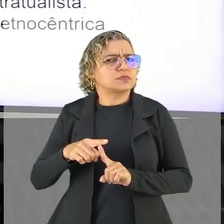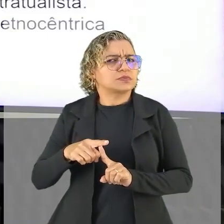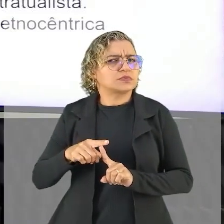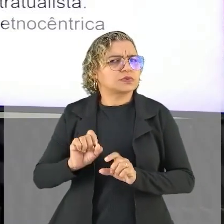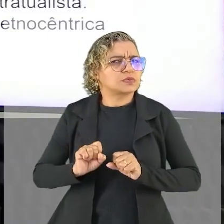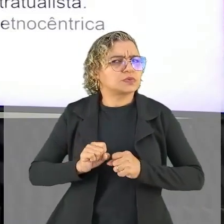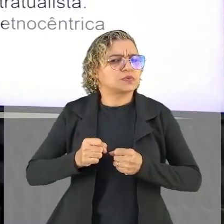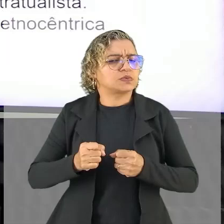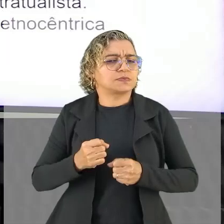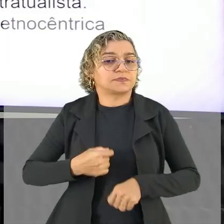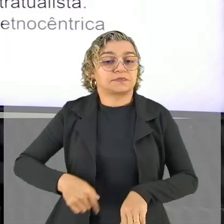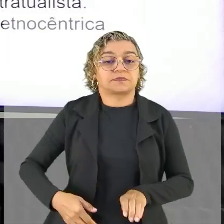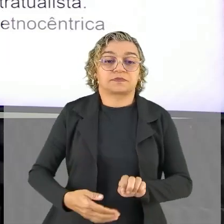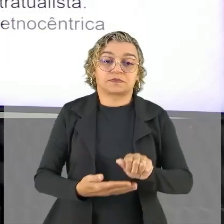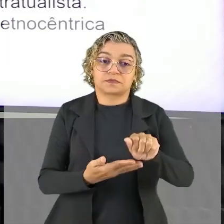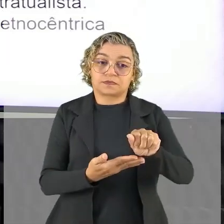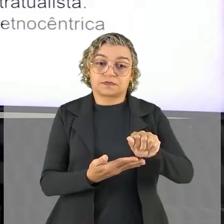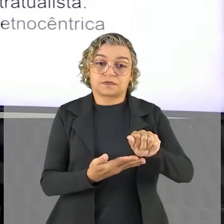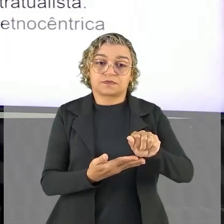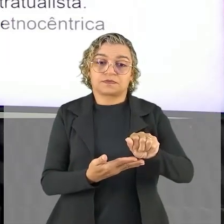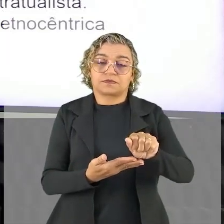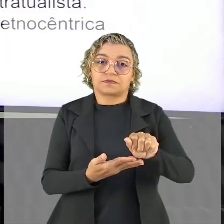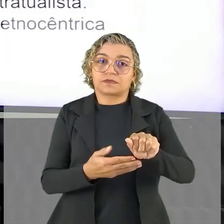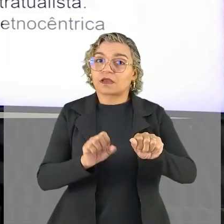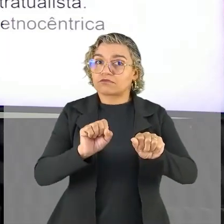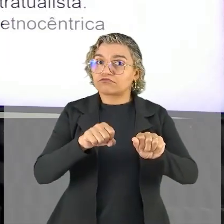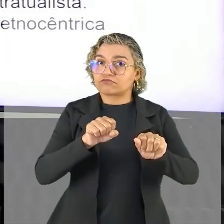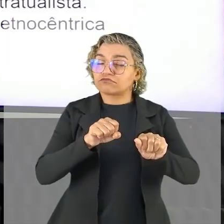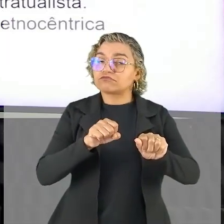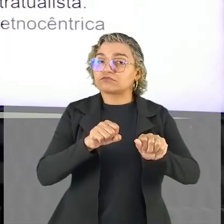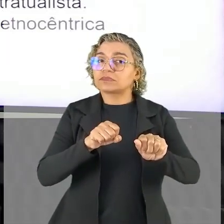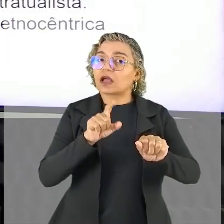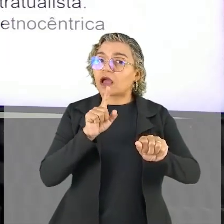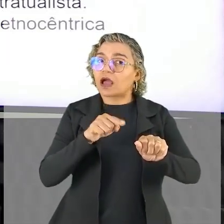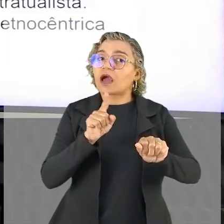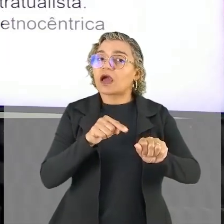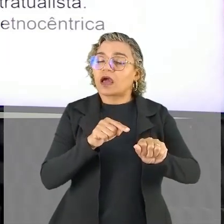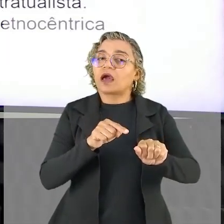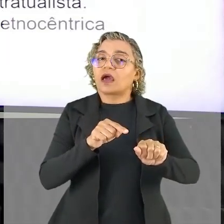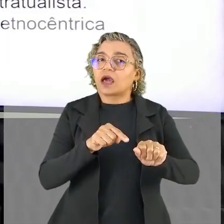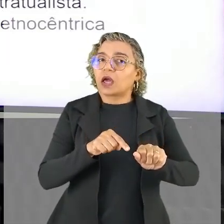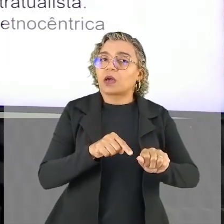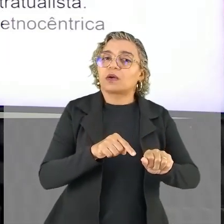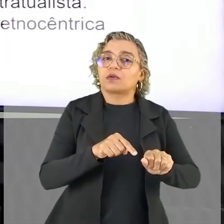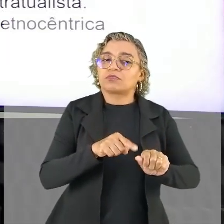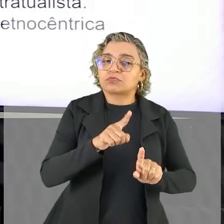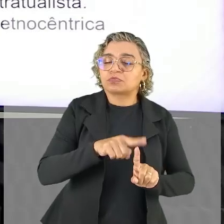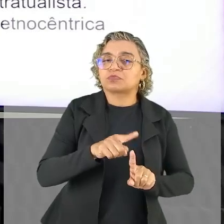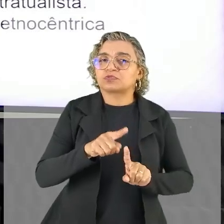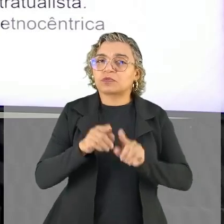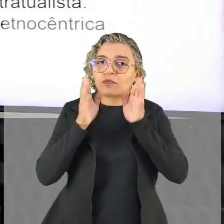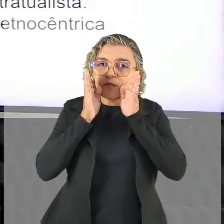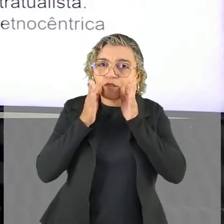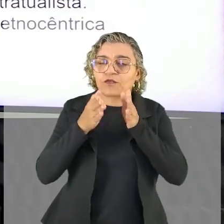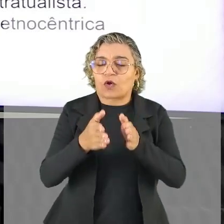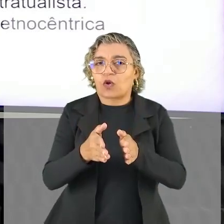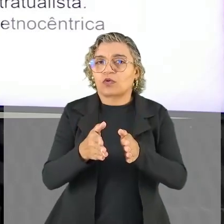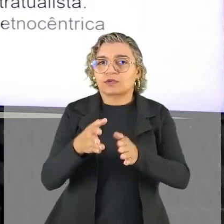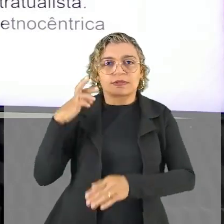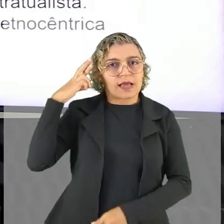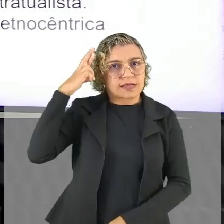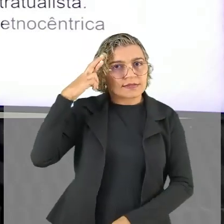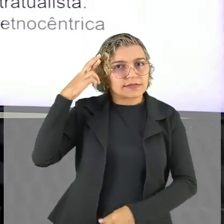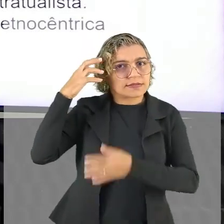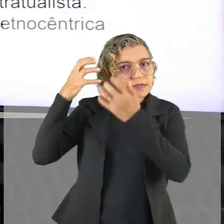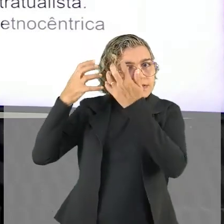Letra A. Centrado na razão humana? Sim, né? É um modelo centrado na racionalidade humana. Uma vez que já